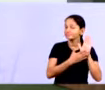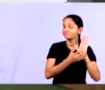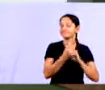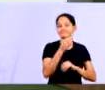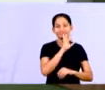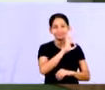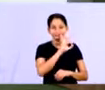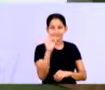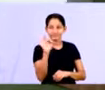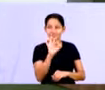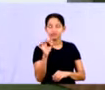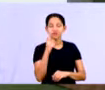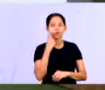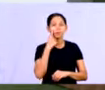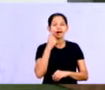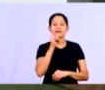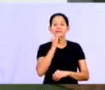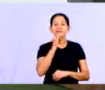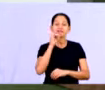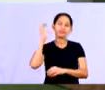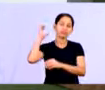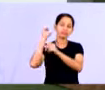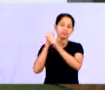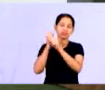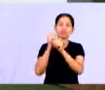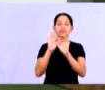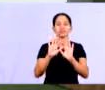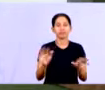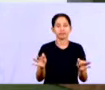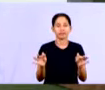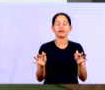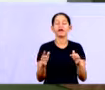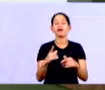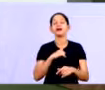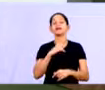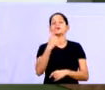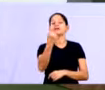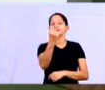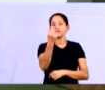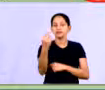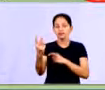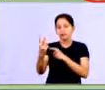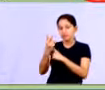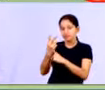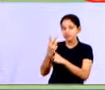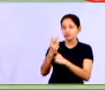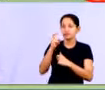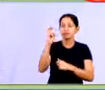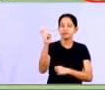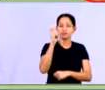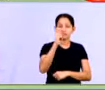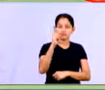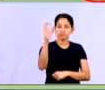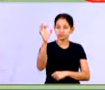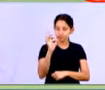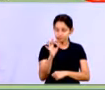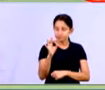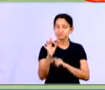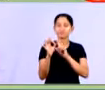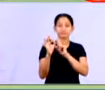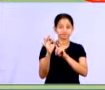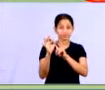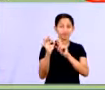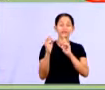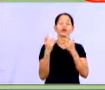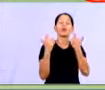certo. Só para recapitular, pessoal. Existe o capital de terceiros, que representa 55%. O custo médio